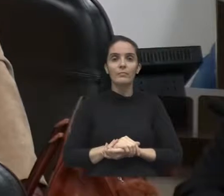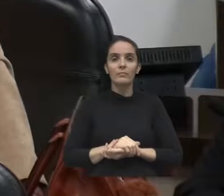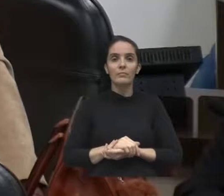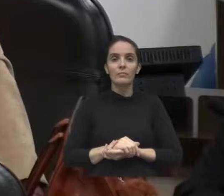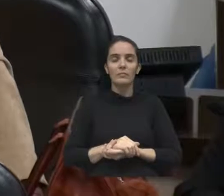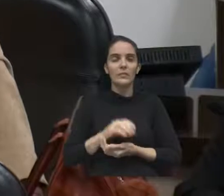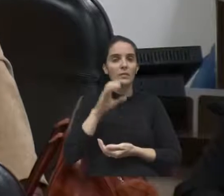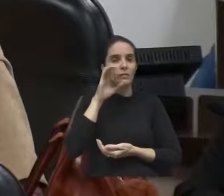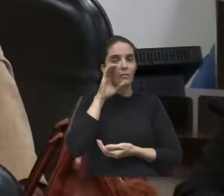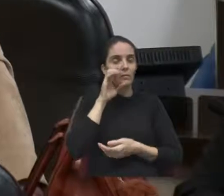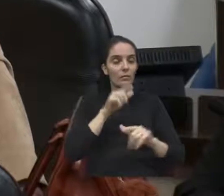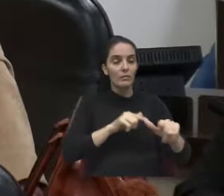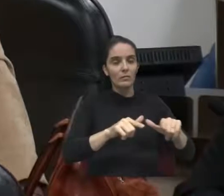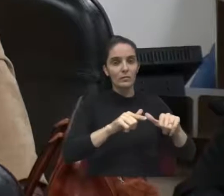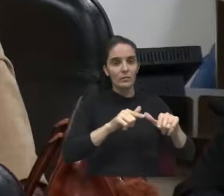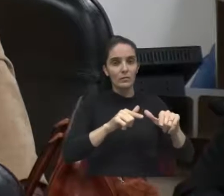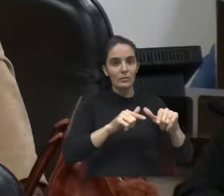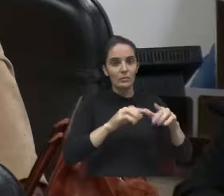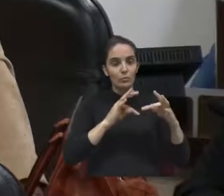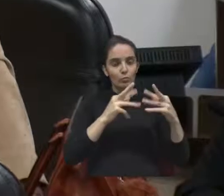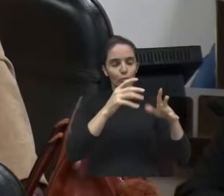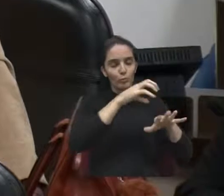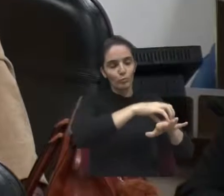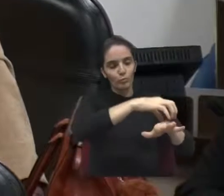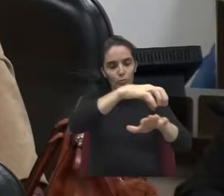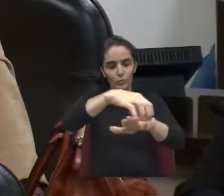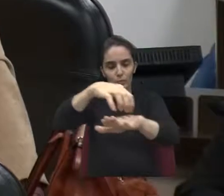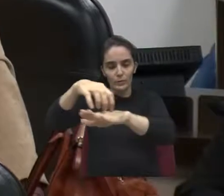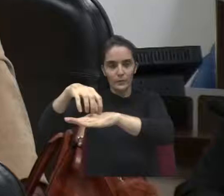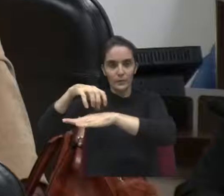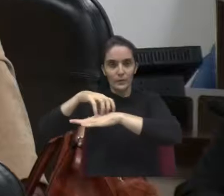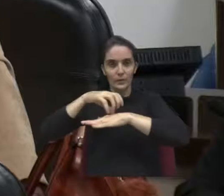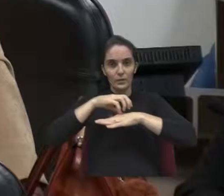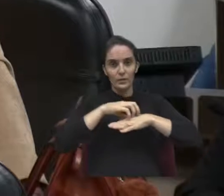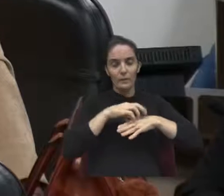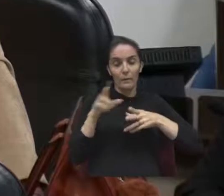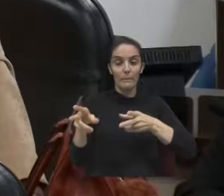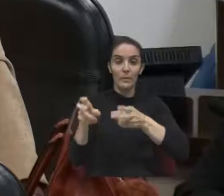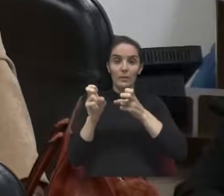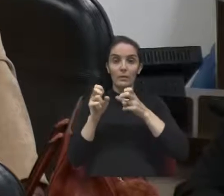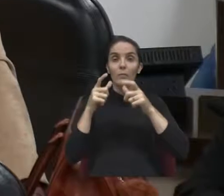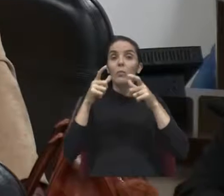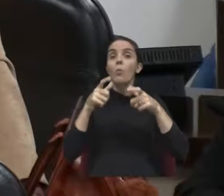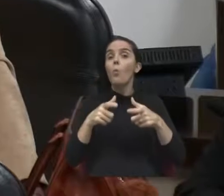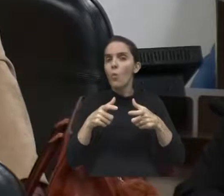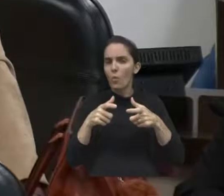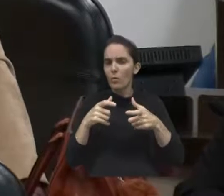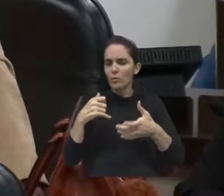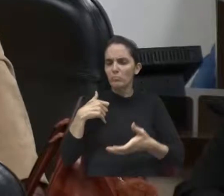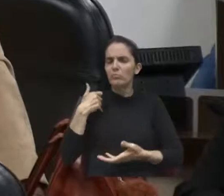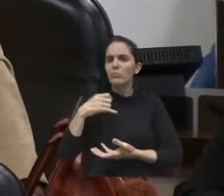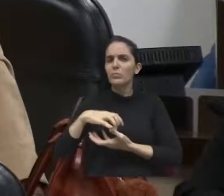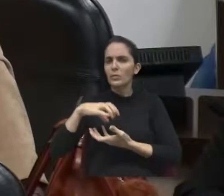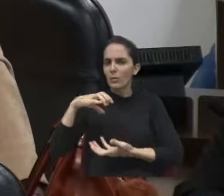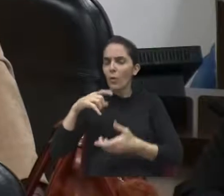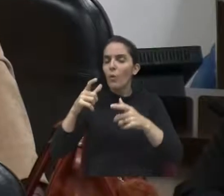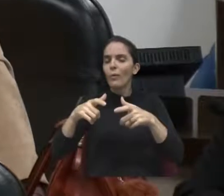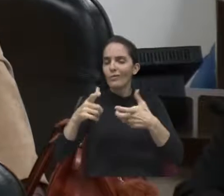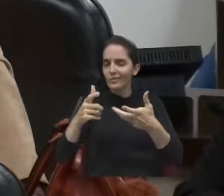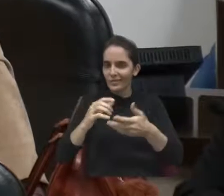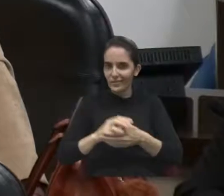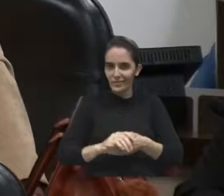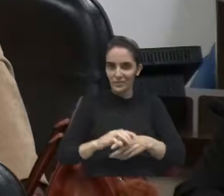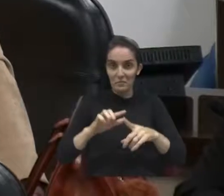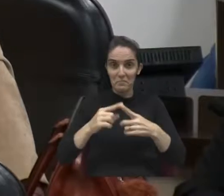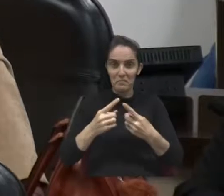com todos os centros comunitários, tentando localizar onde estavam esses idosos, e graças a Deus, com as políticas,